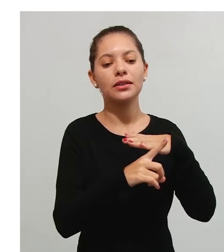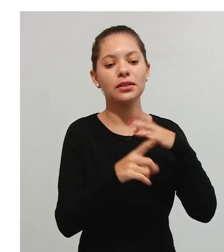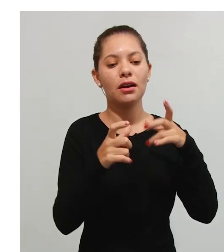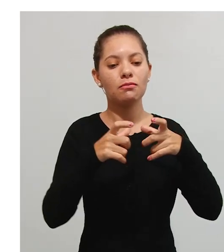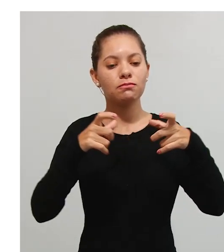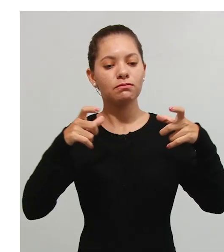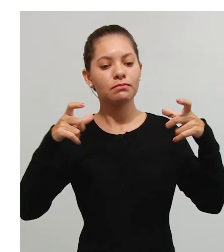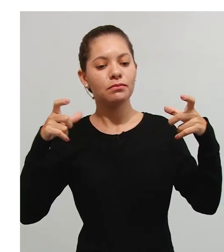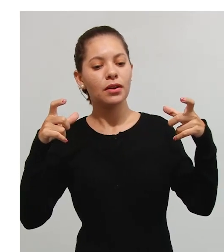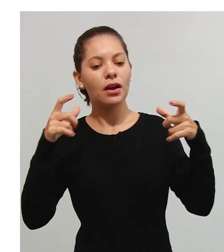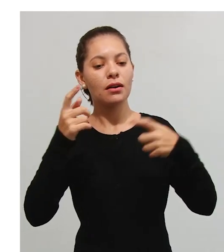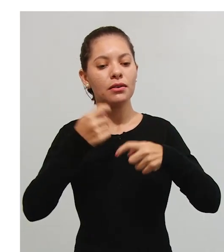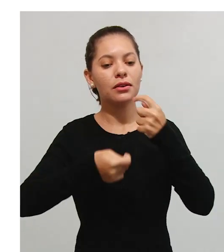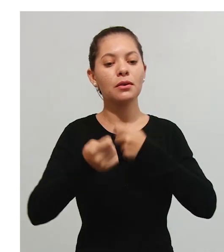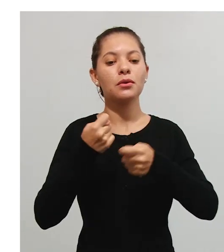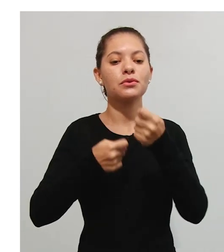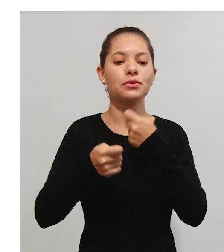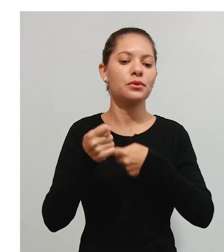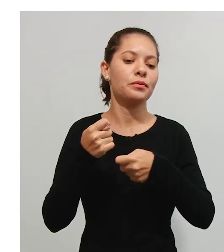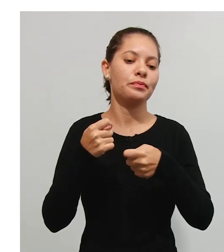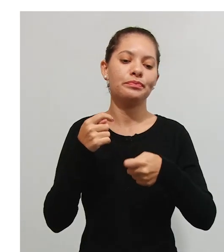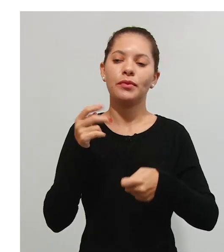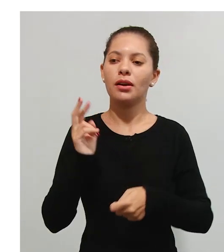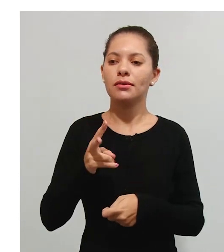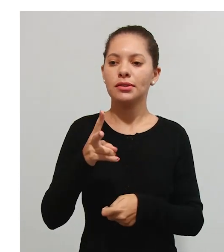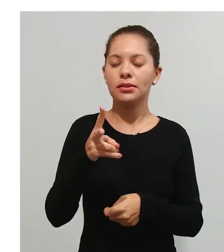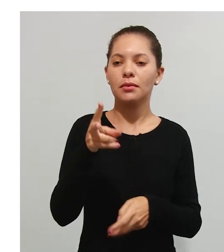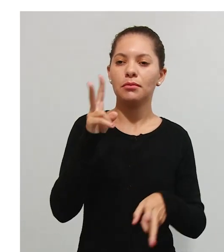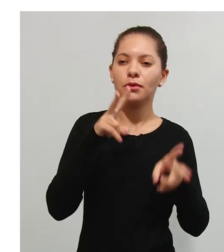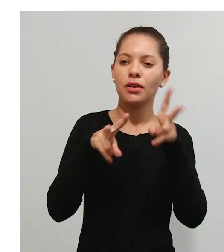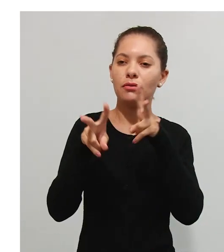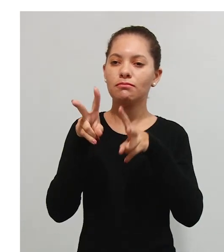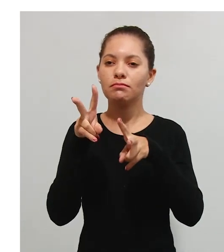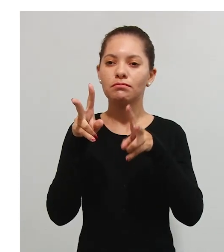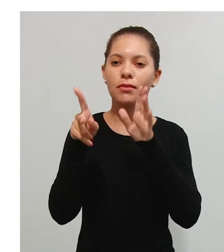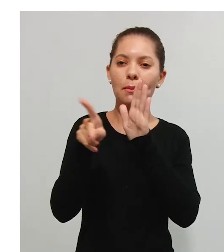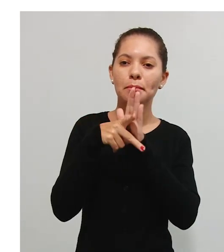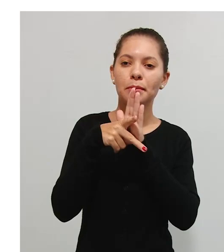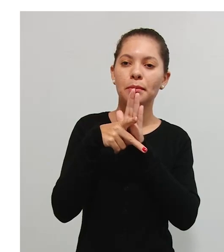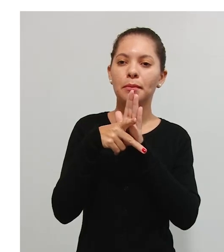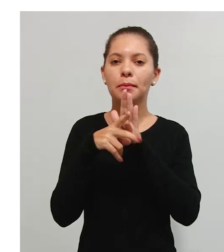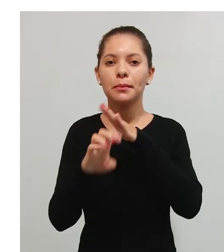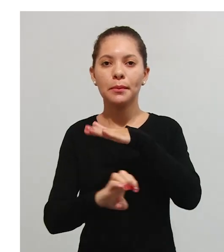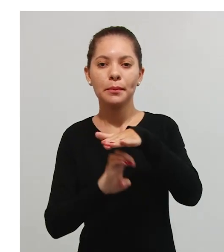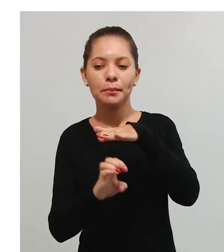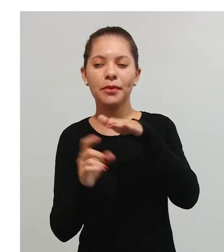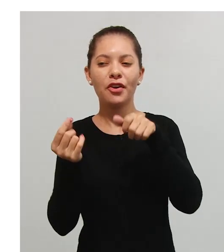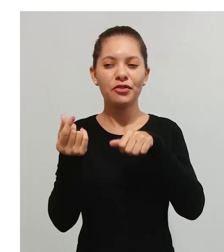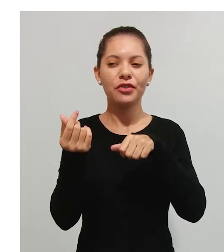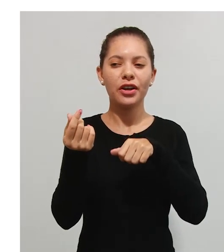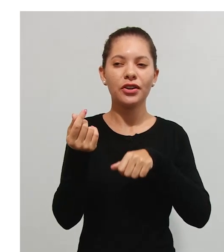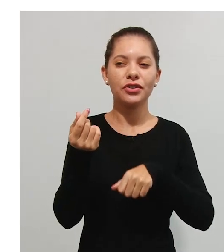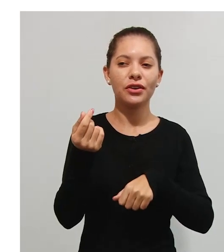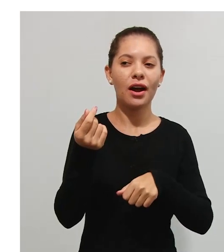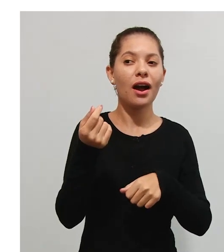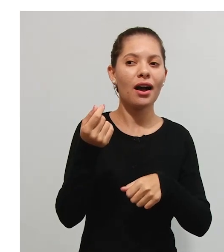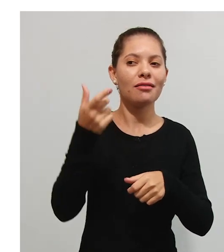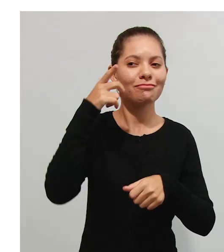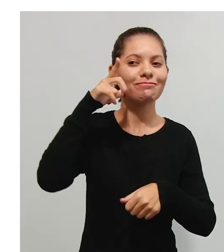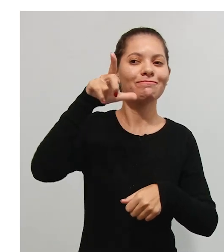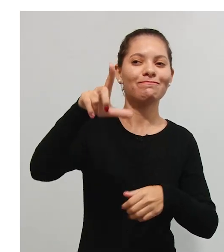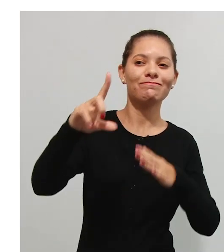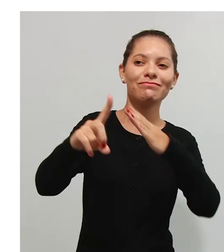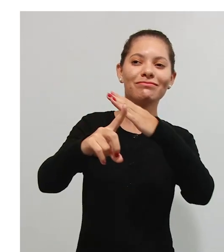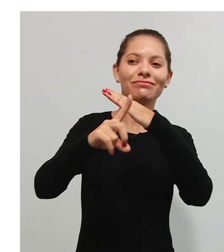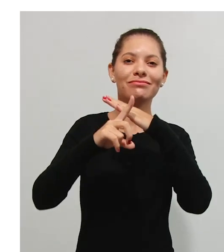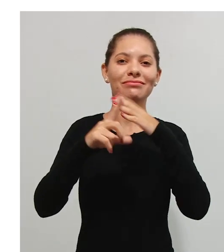clientes e ampliar as potencialidades do negócio, ou seja, está sempre olhando para a própria empresa. Quanto mais a empresa vende, mais ela vai